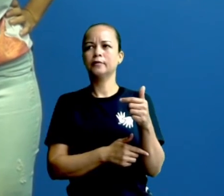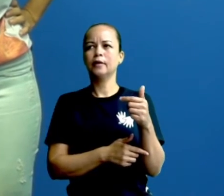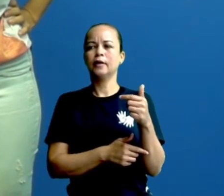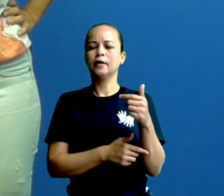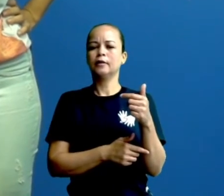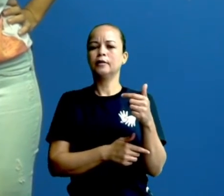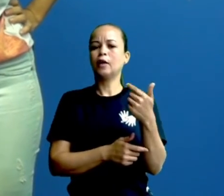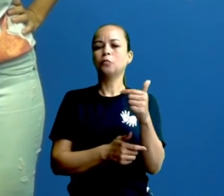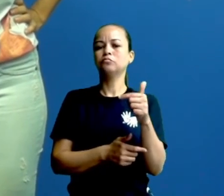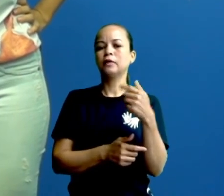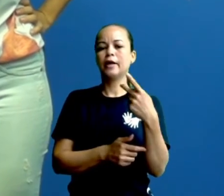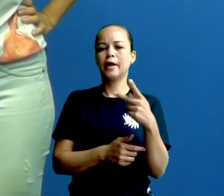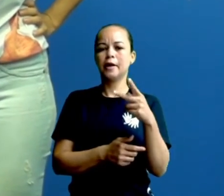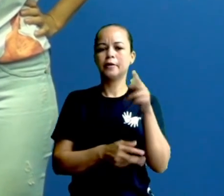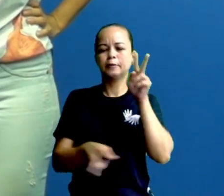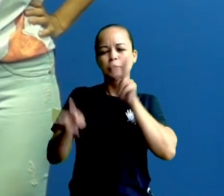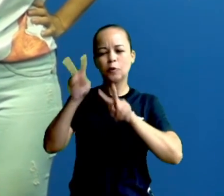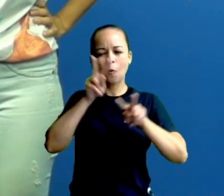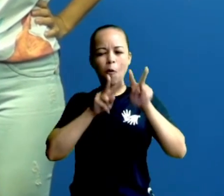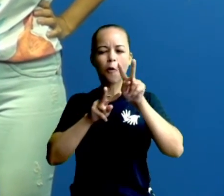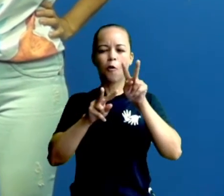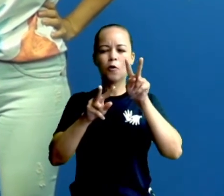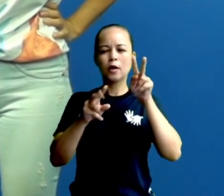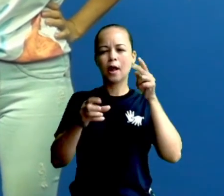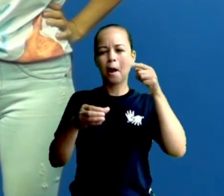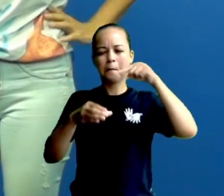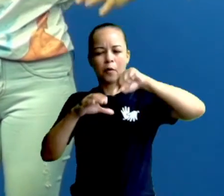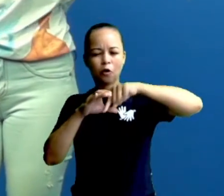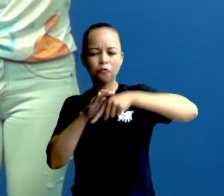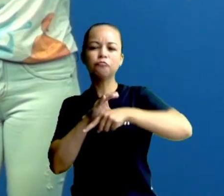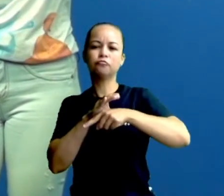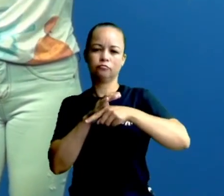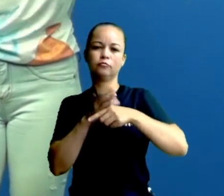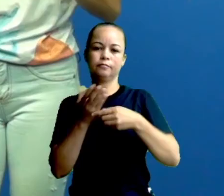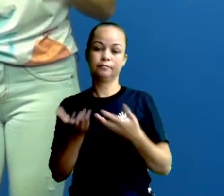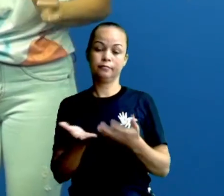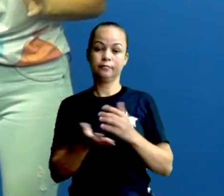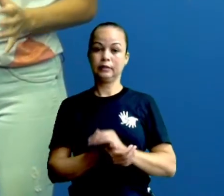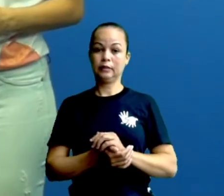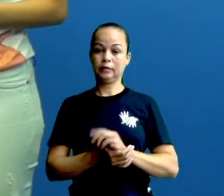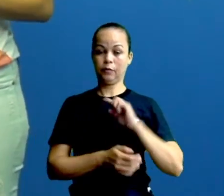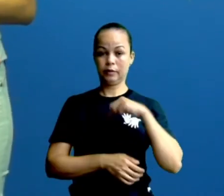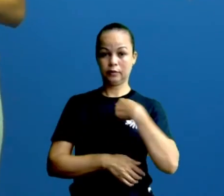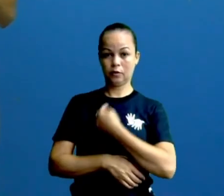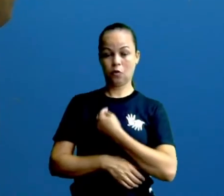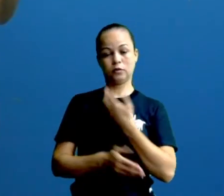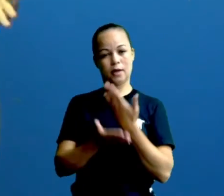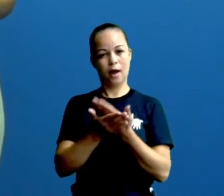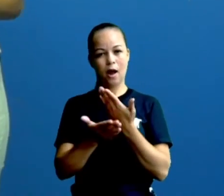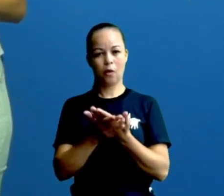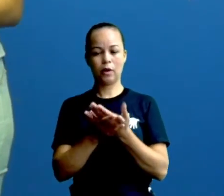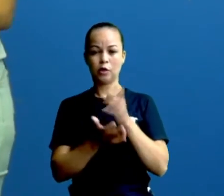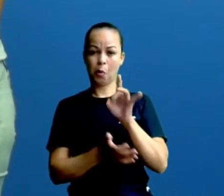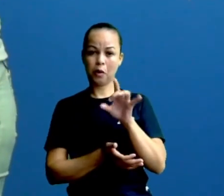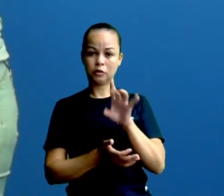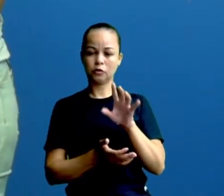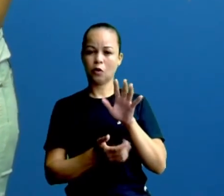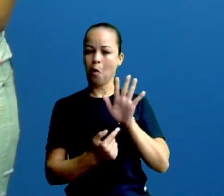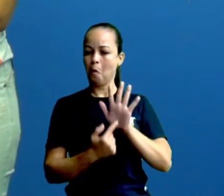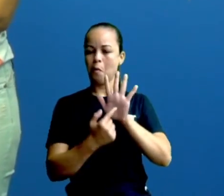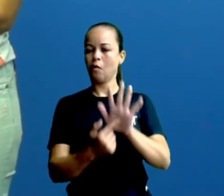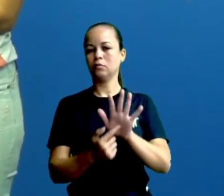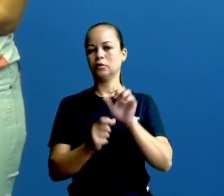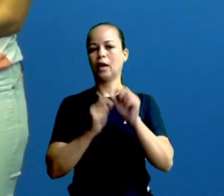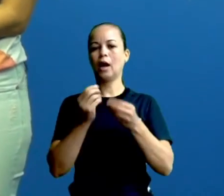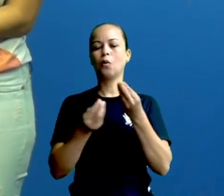deve ter esse olhar mais intensificado. Então, essa aula da gente não é apenas para